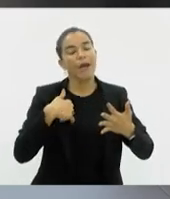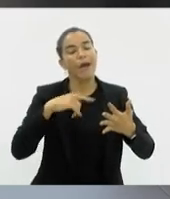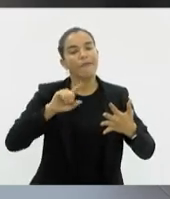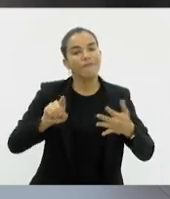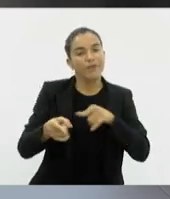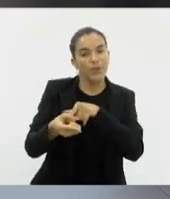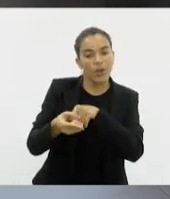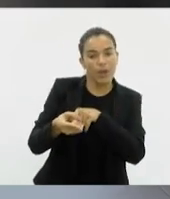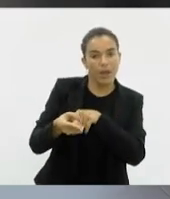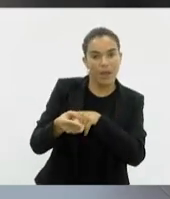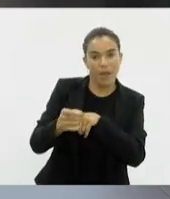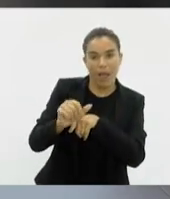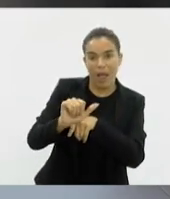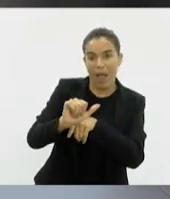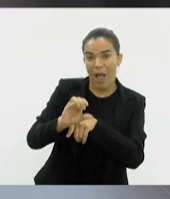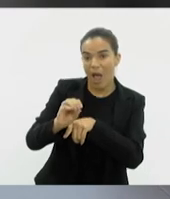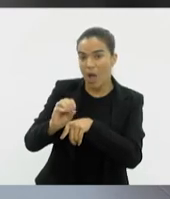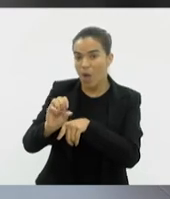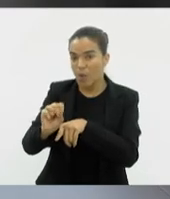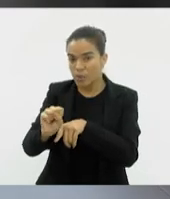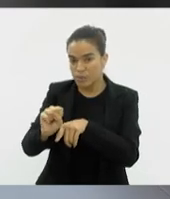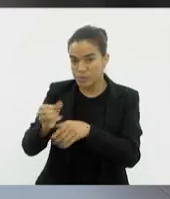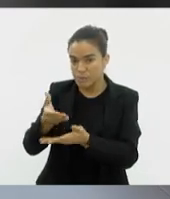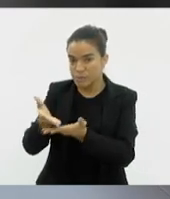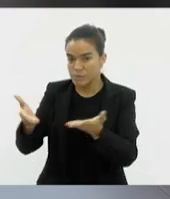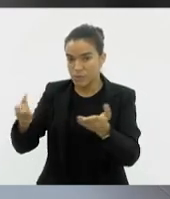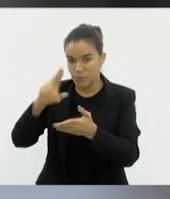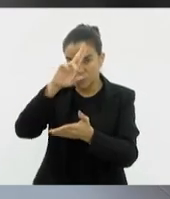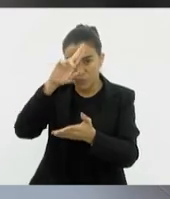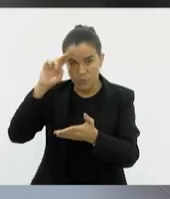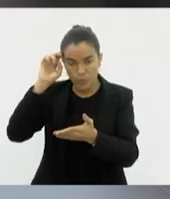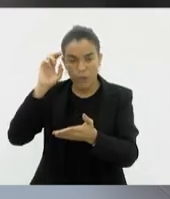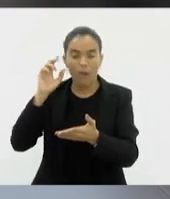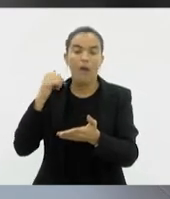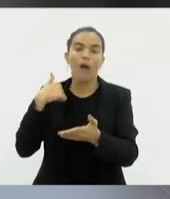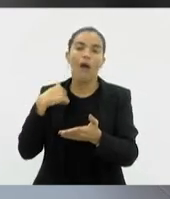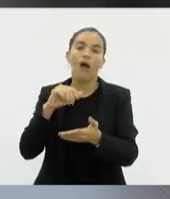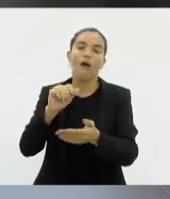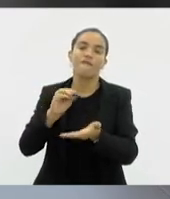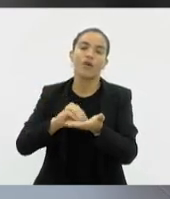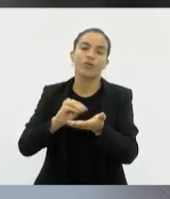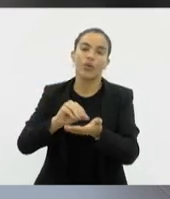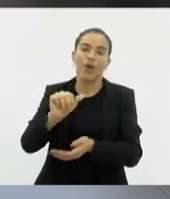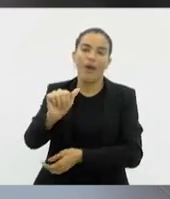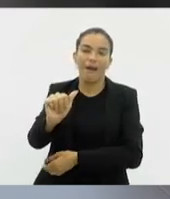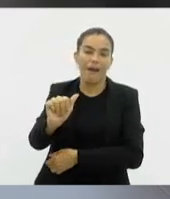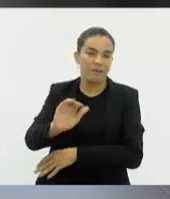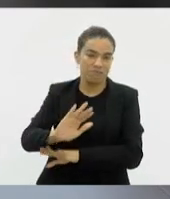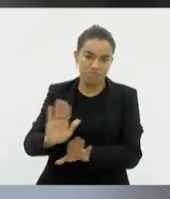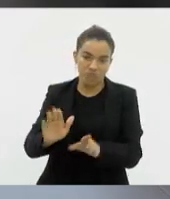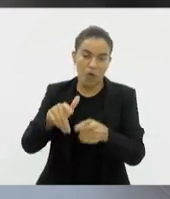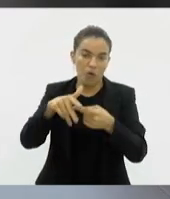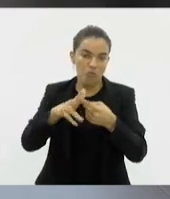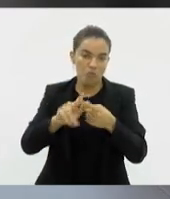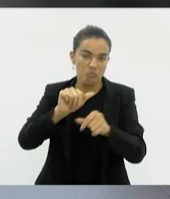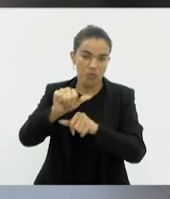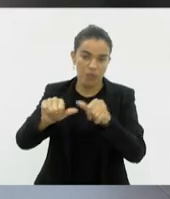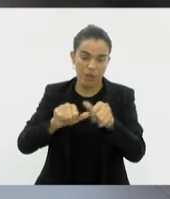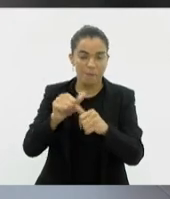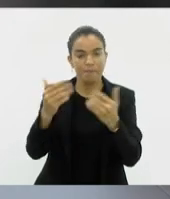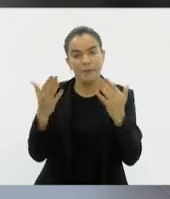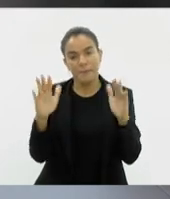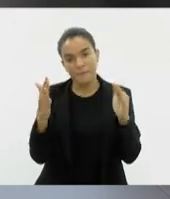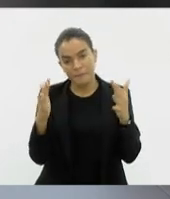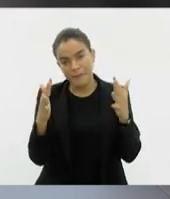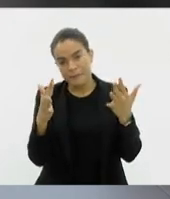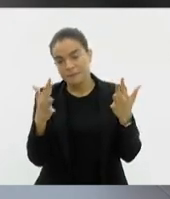a seus usuários, aí ficou faltando um azinho. A gente corrige aqui. Né, então, só para fazer essa correção. Então, no mais, parabenizar